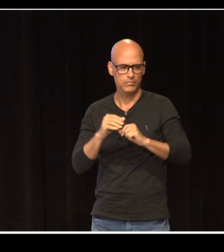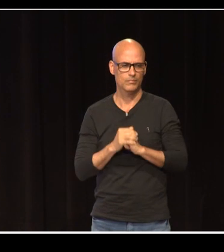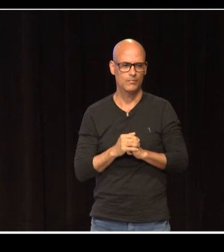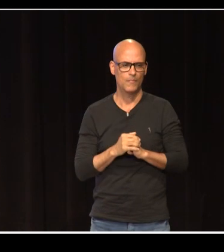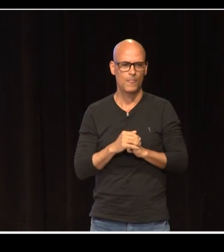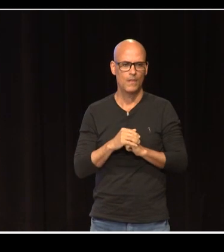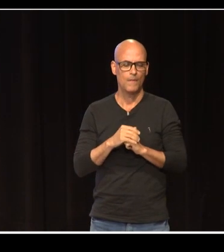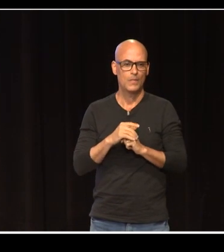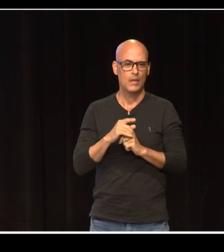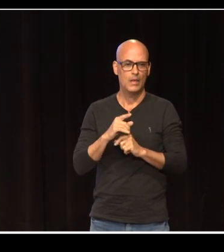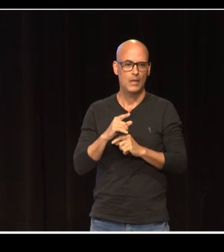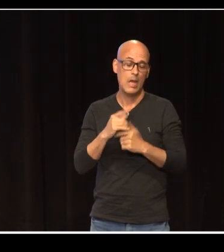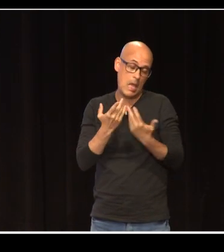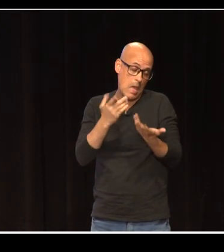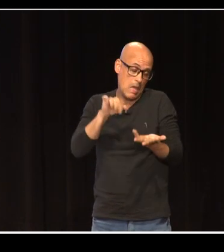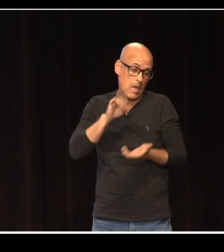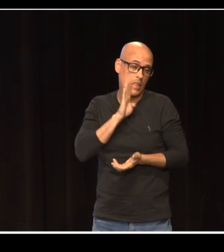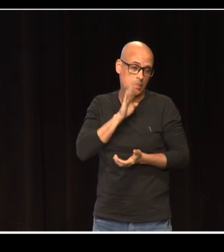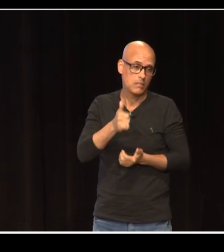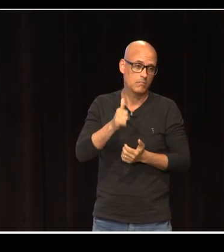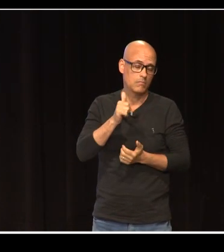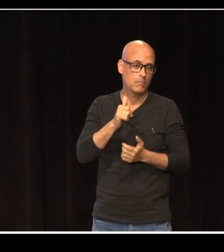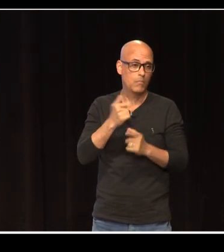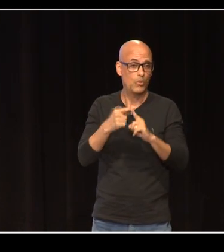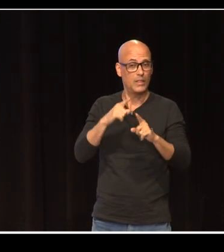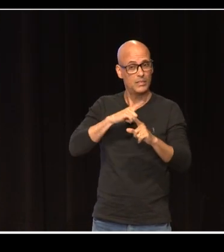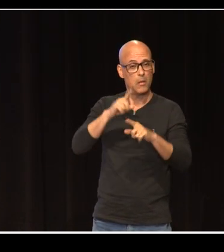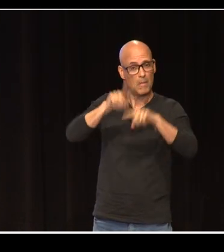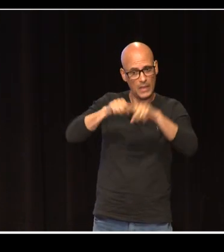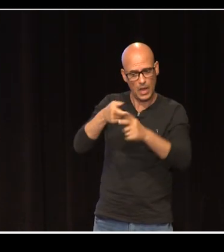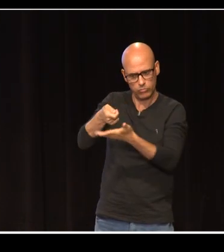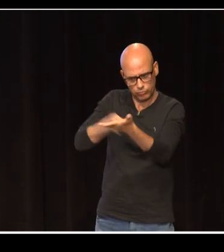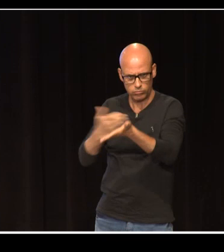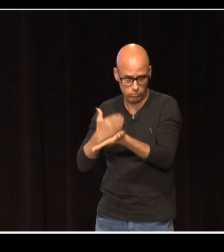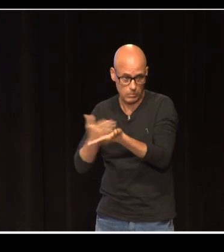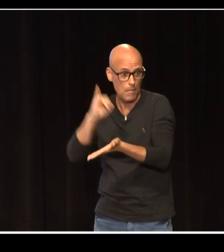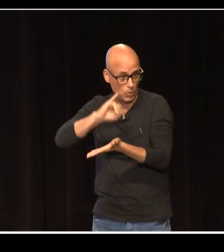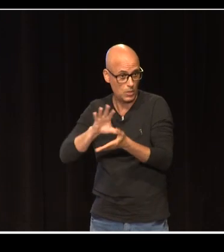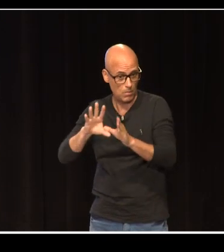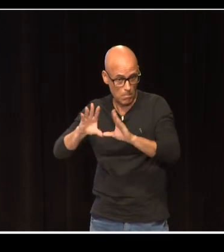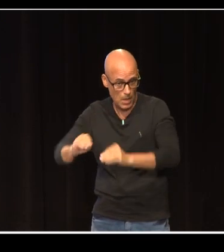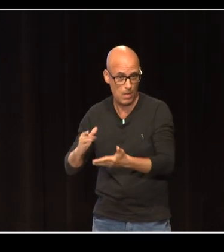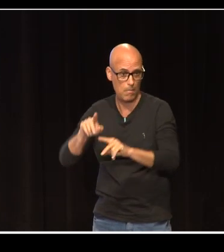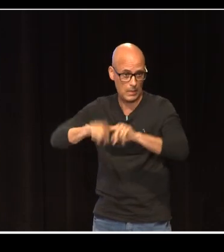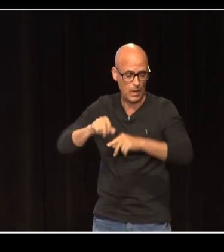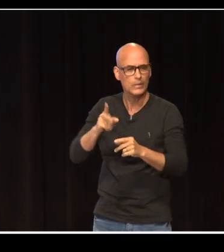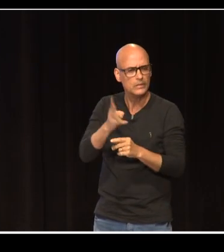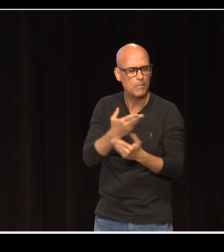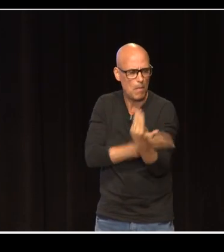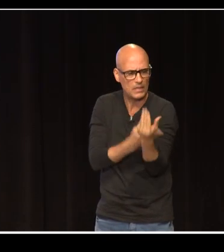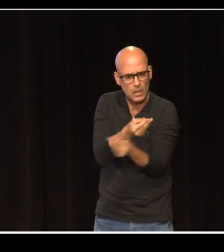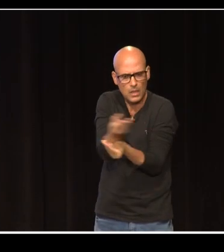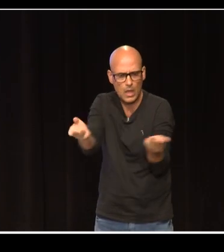né? Então, é uma coisa muito interessante, que você tem lá o material físico, que eu acho importante. Todo ano eu dou uma pastinha para